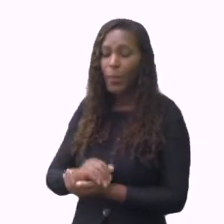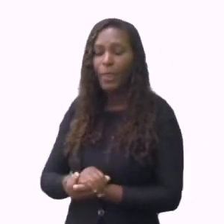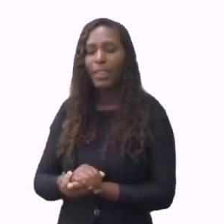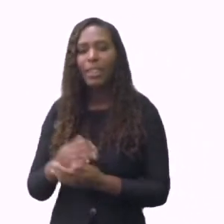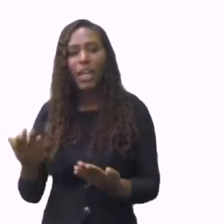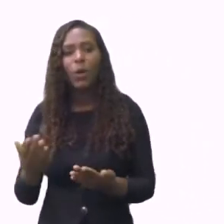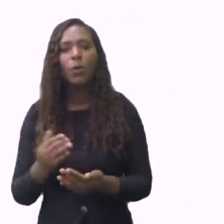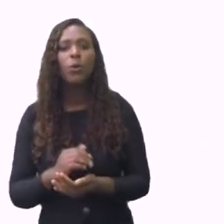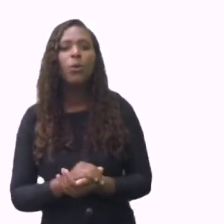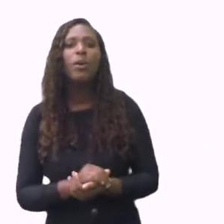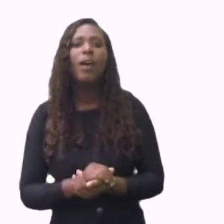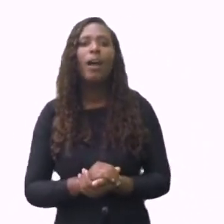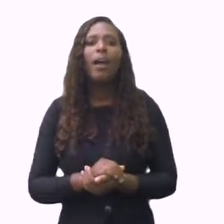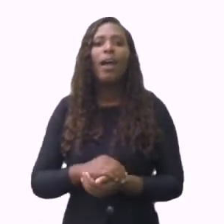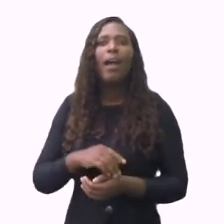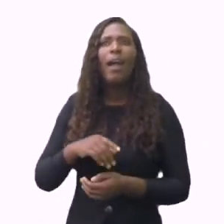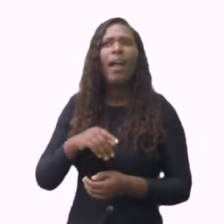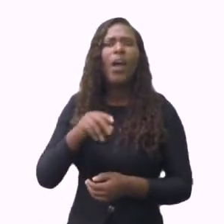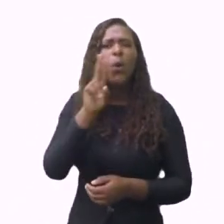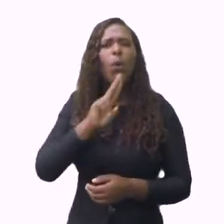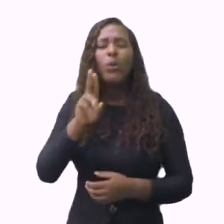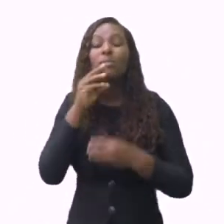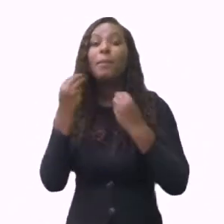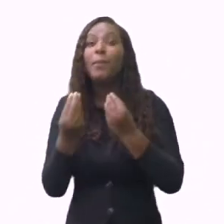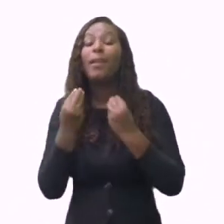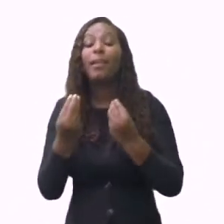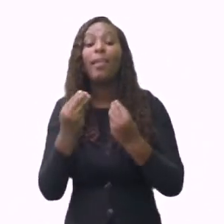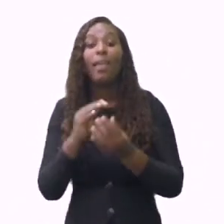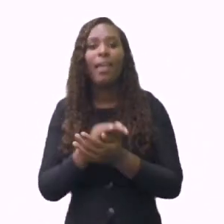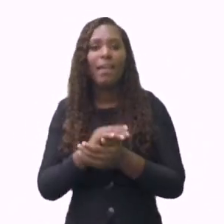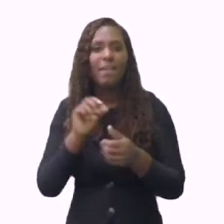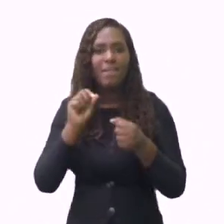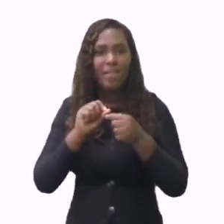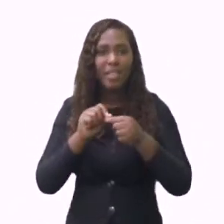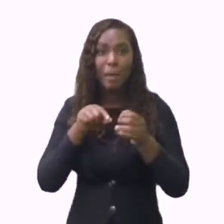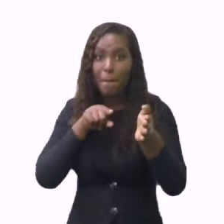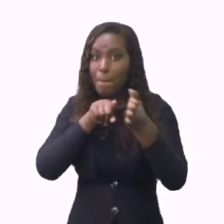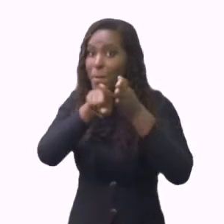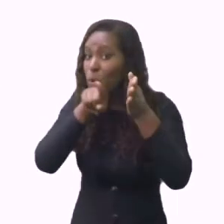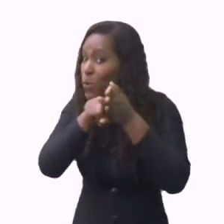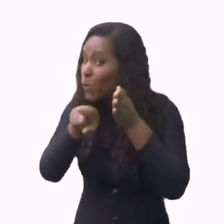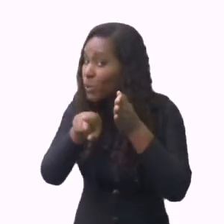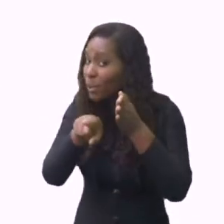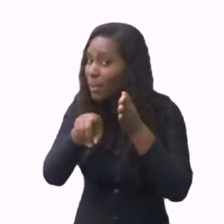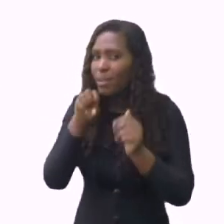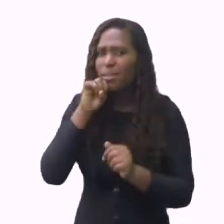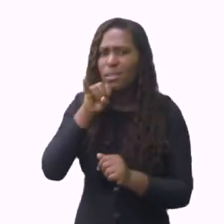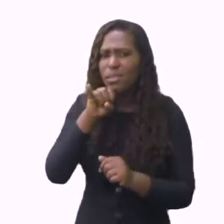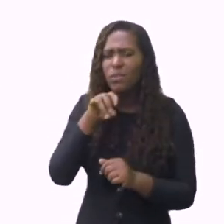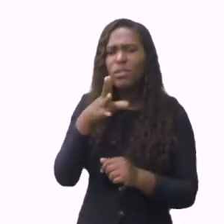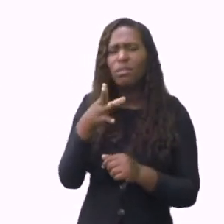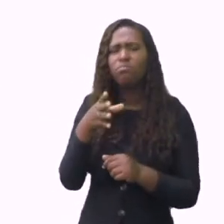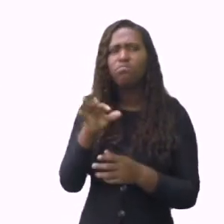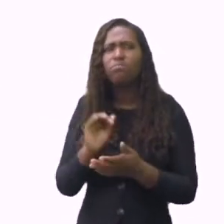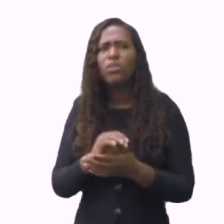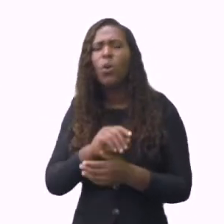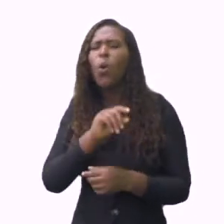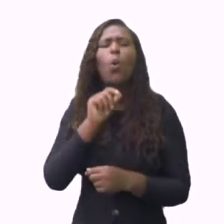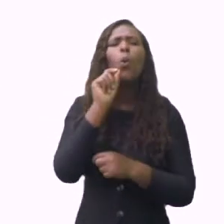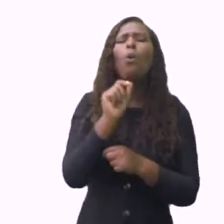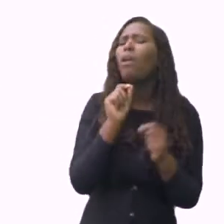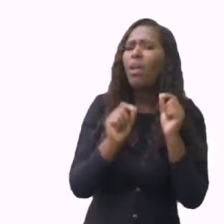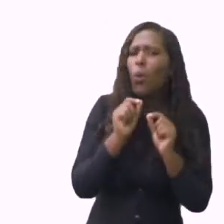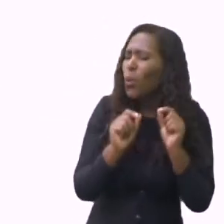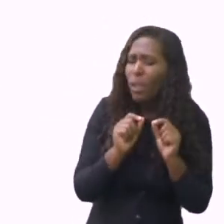Todas as vezes que você for escrever ou falar uma pergunta, você deve imaginar, ao falar, que você